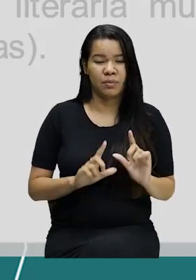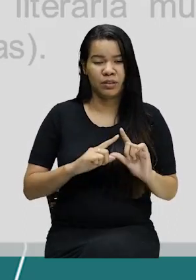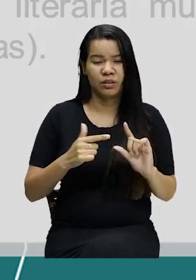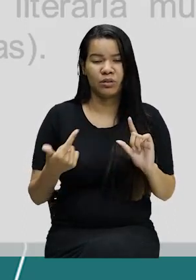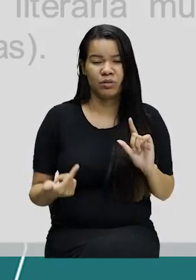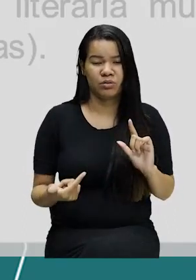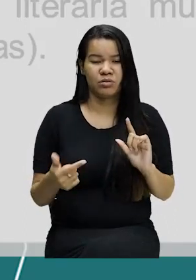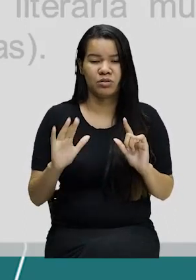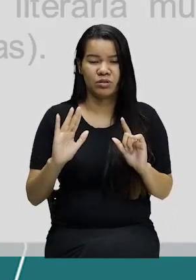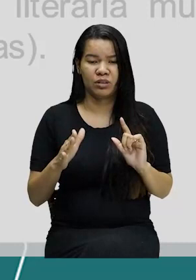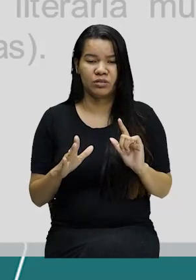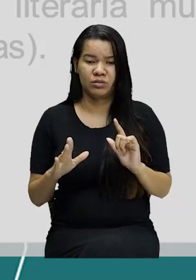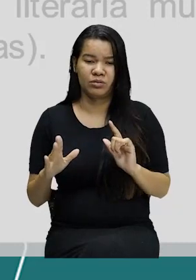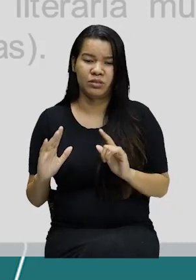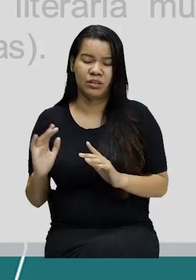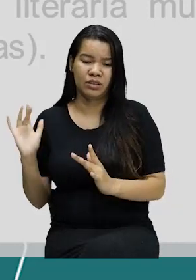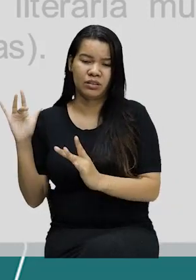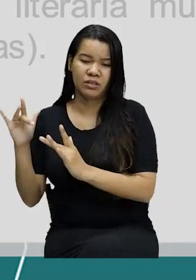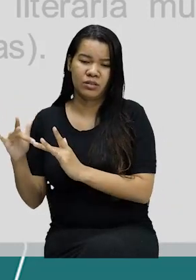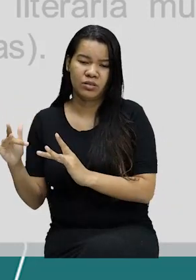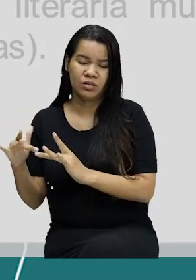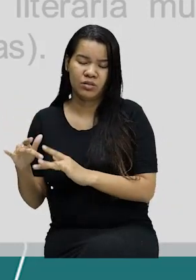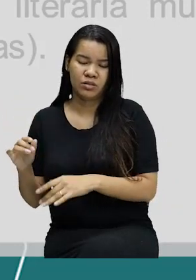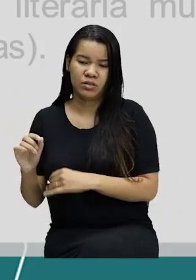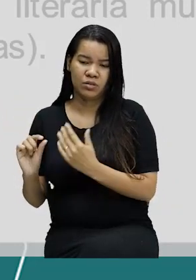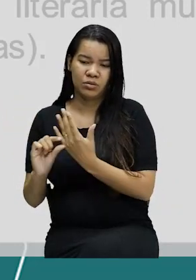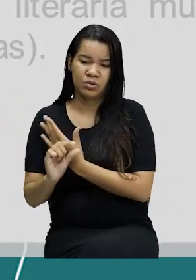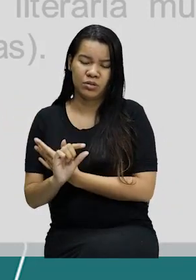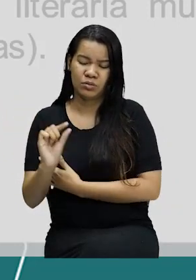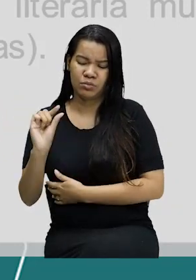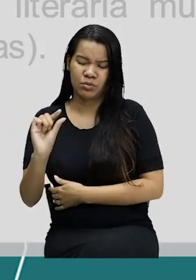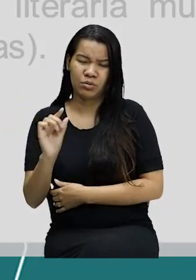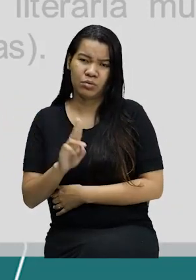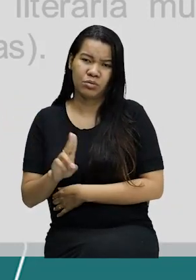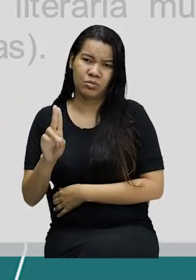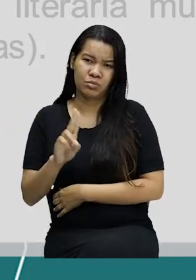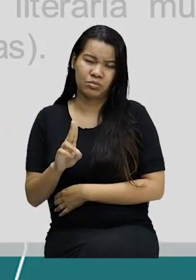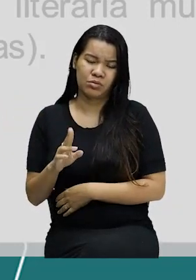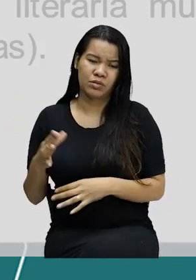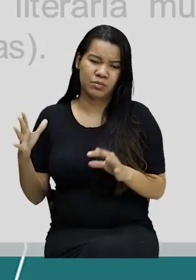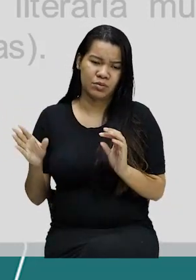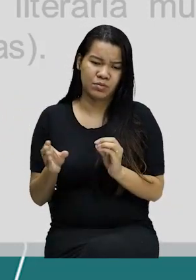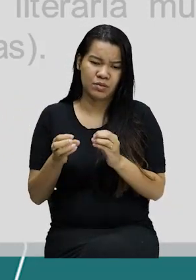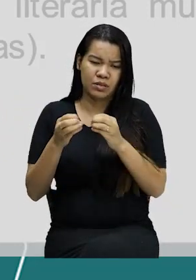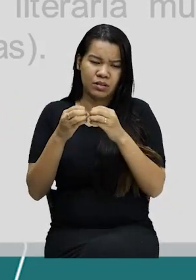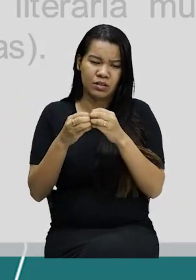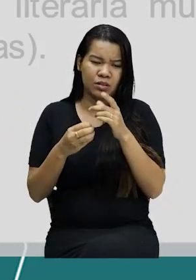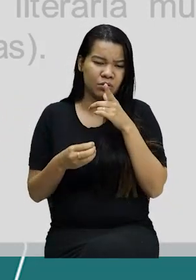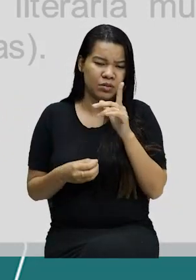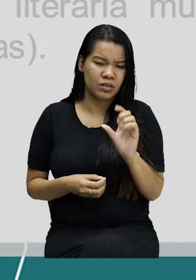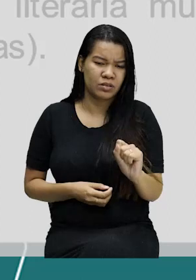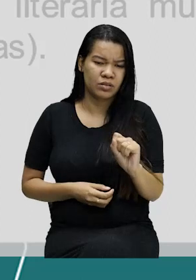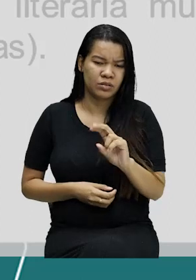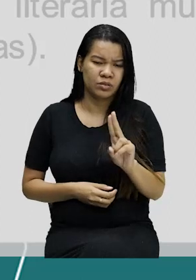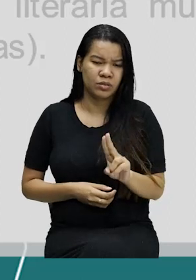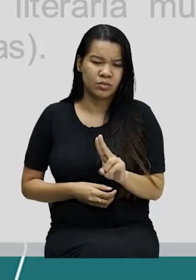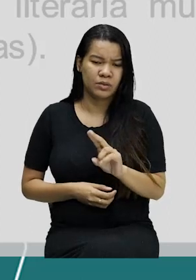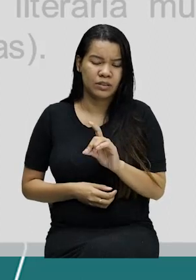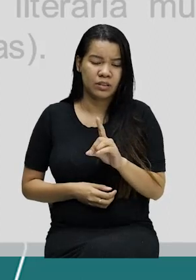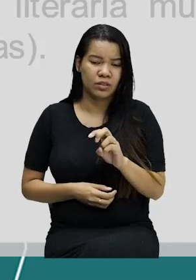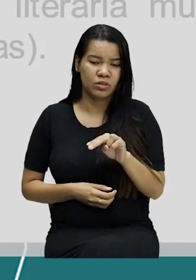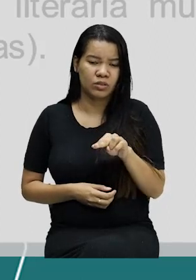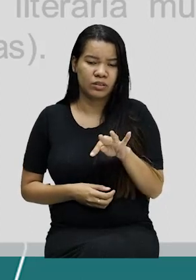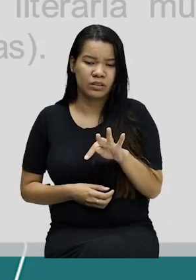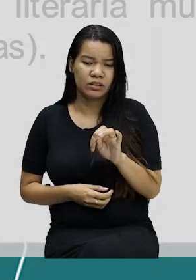autores pouco utilizam, aproximando assim da linguagem denotativa. Importante notar que os escritores